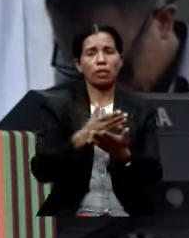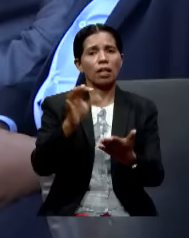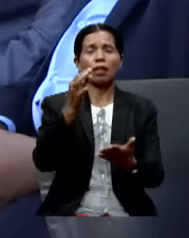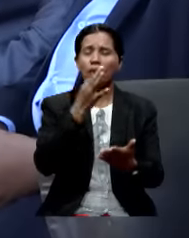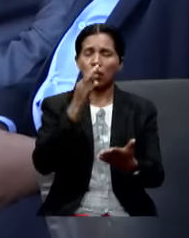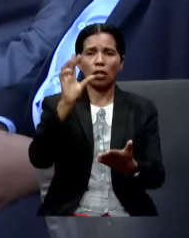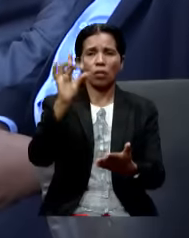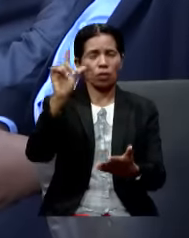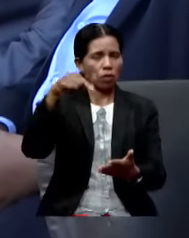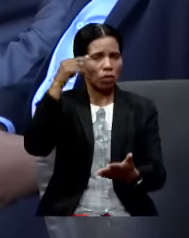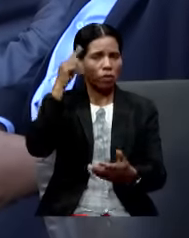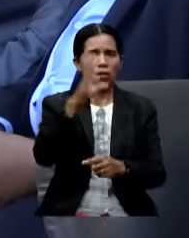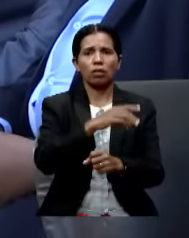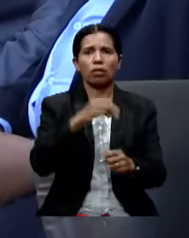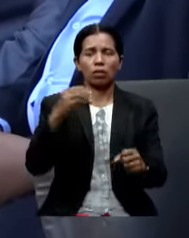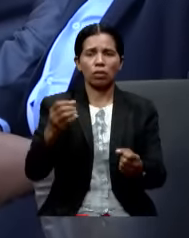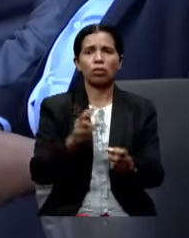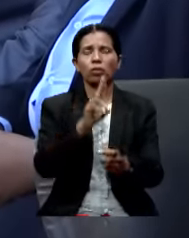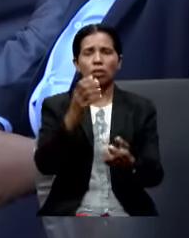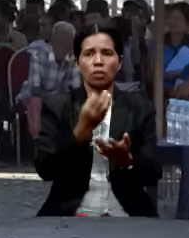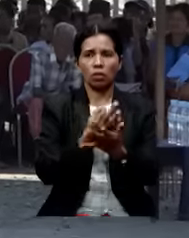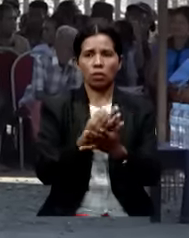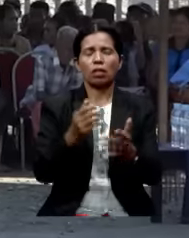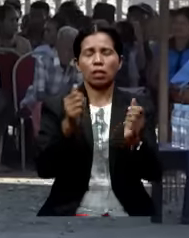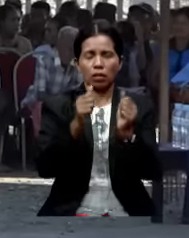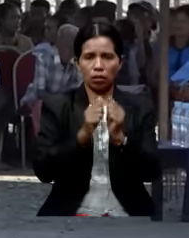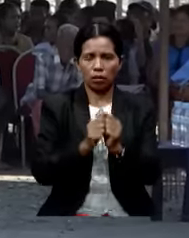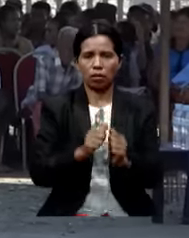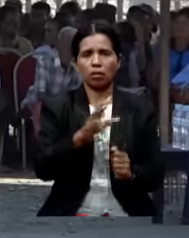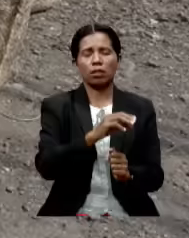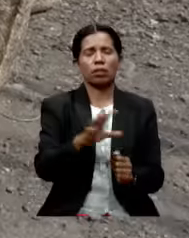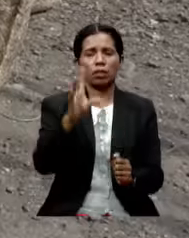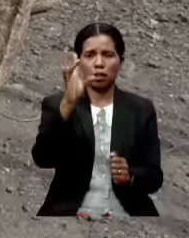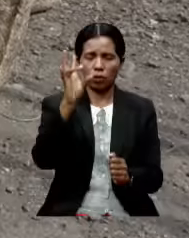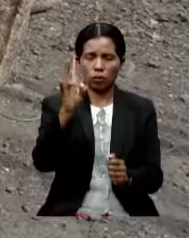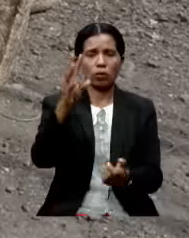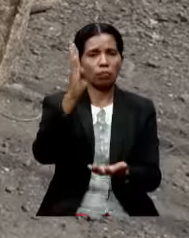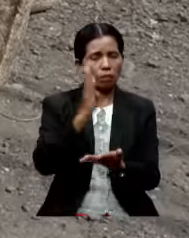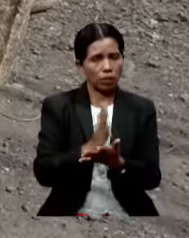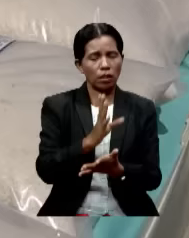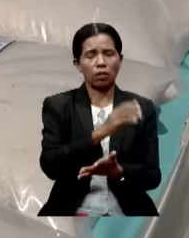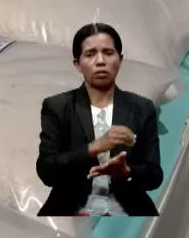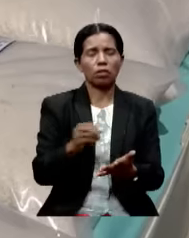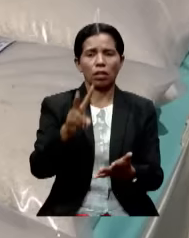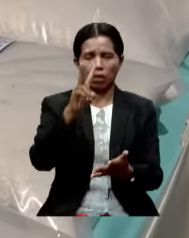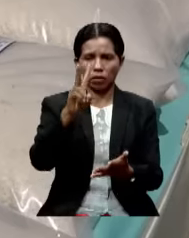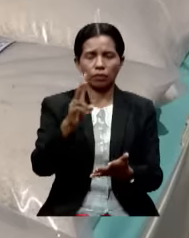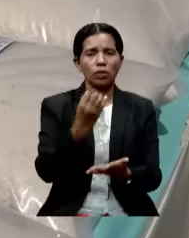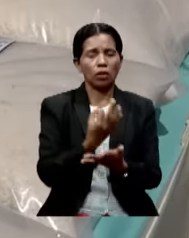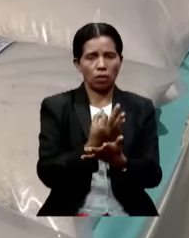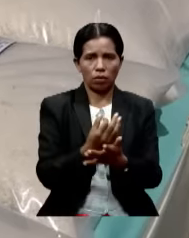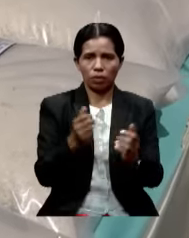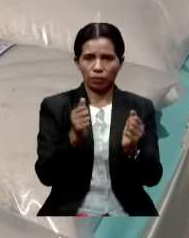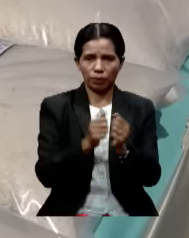oitavo governo constitucional, gasta orçamento dólar americano tocom hitunulu resin no fase da rua dólar